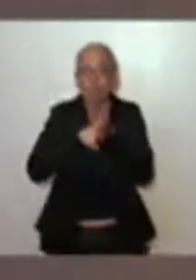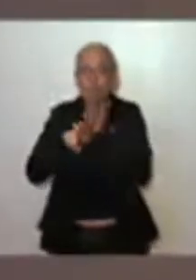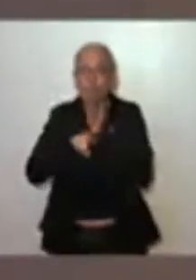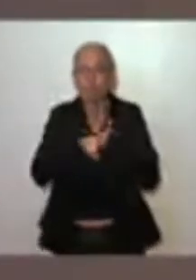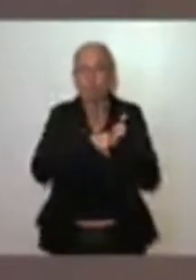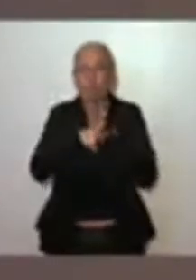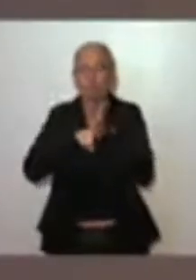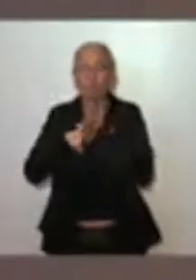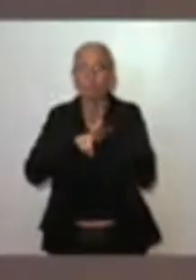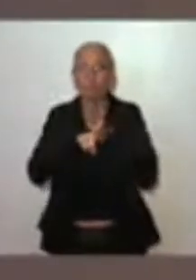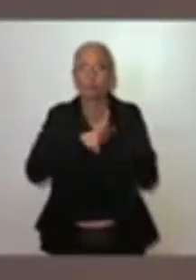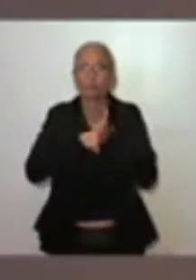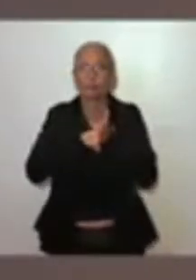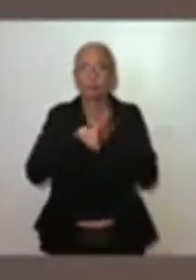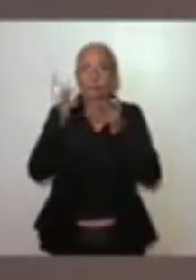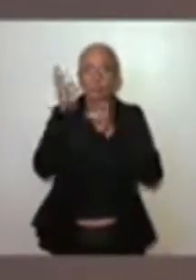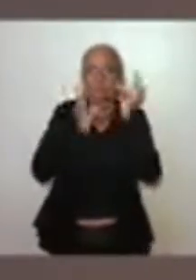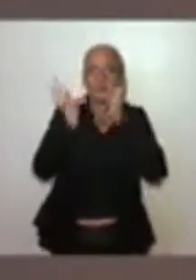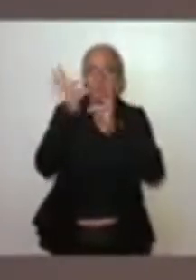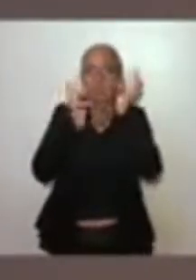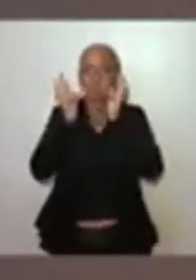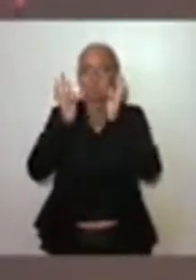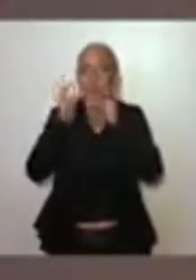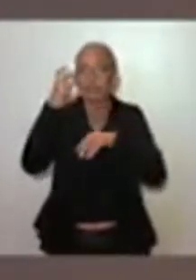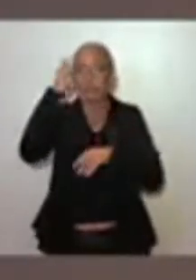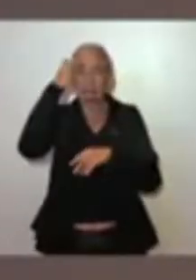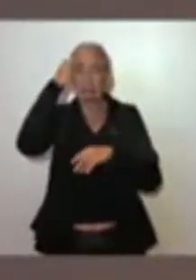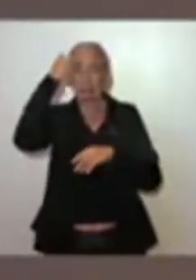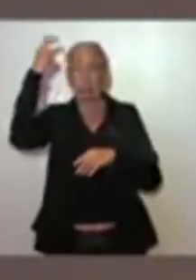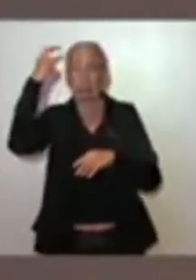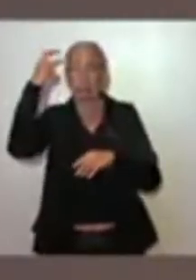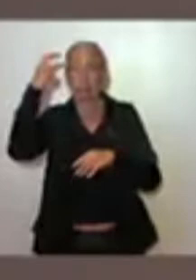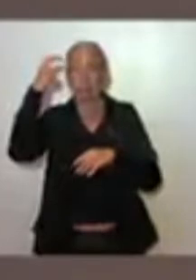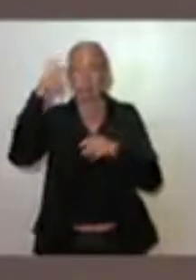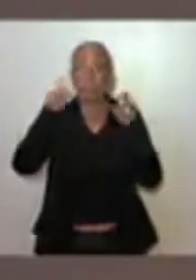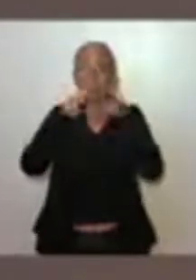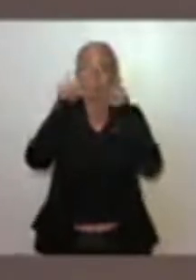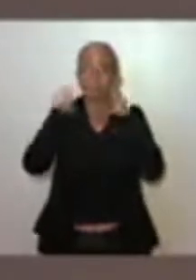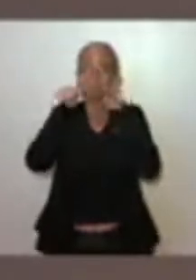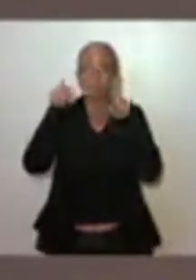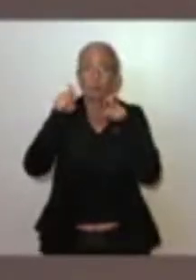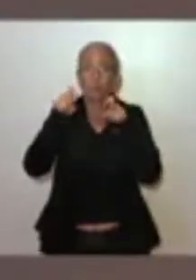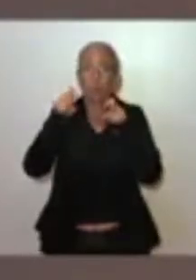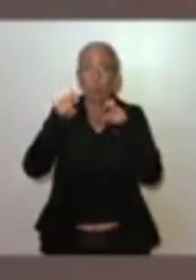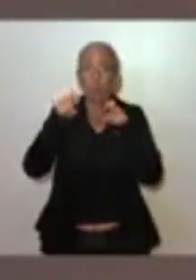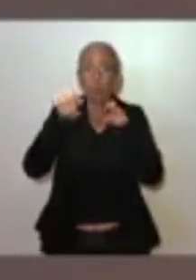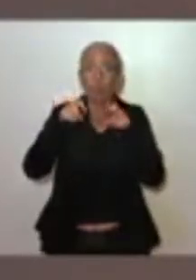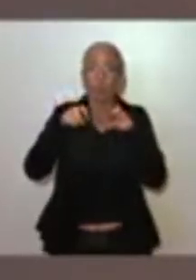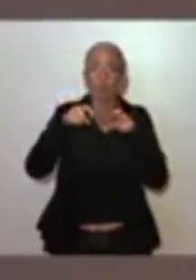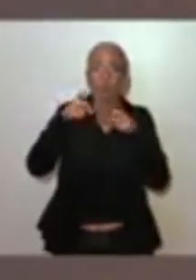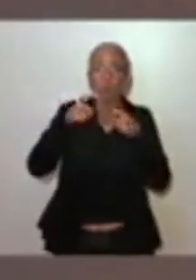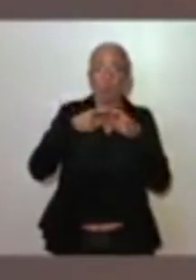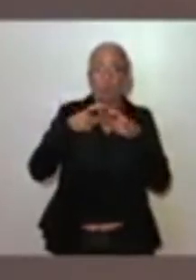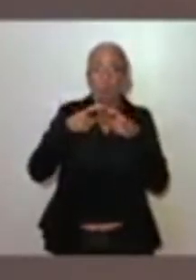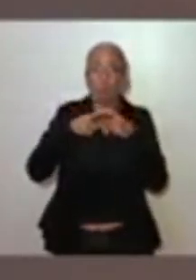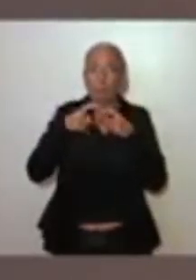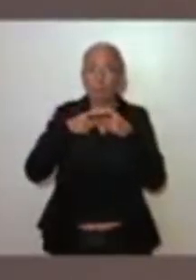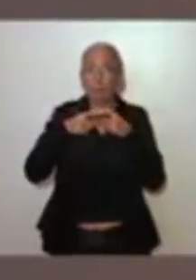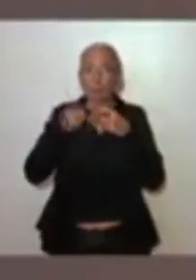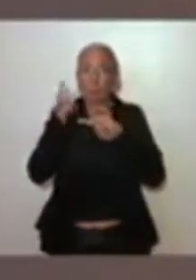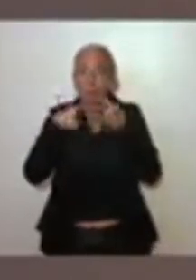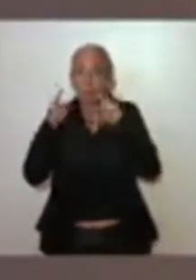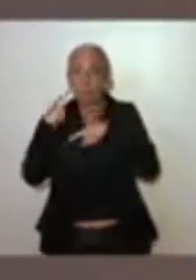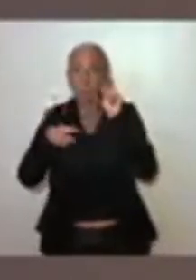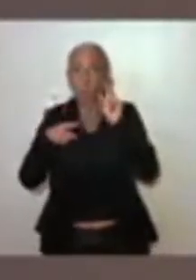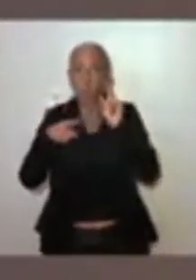Fronteiras da revolução tecnológica na Inteligência Artificial da Medicina regenerativa são o caminho para